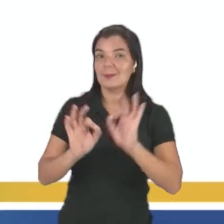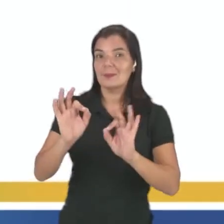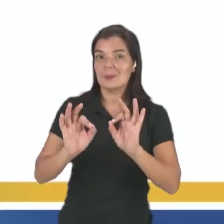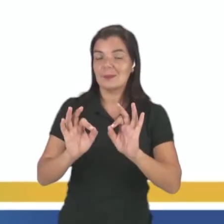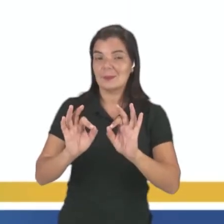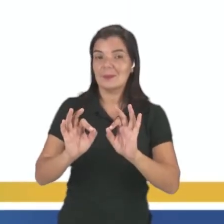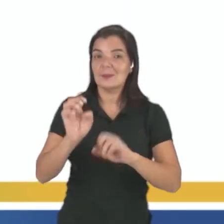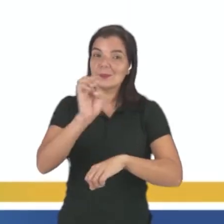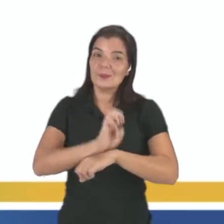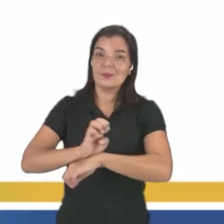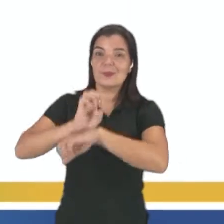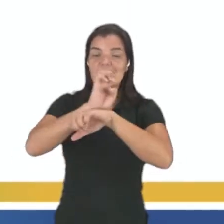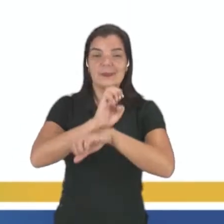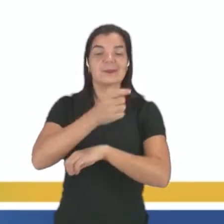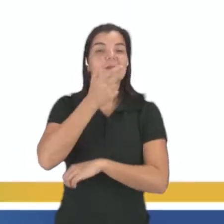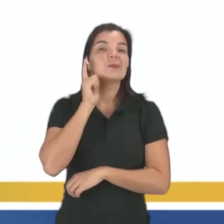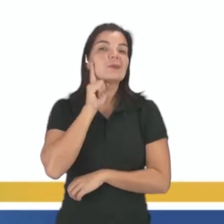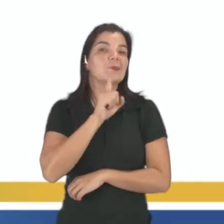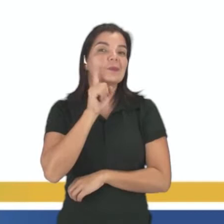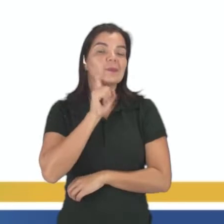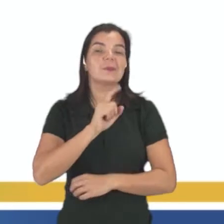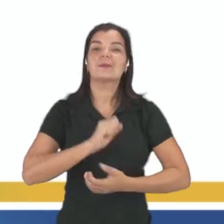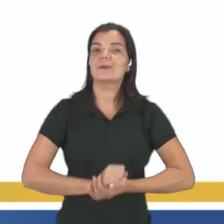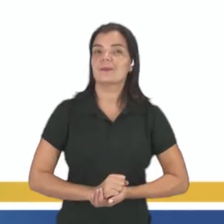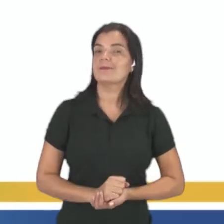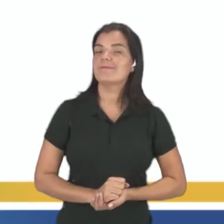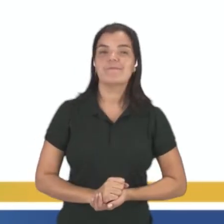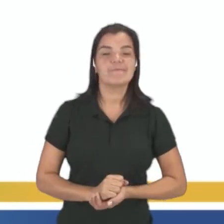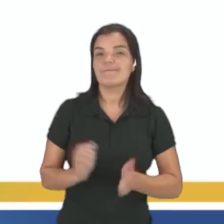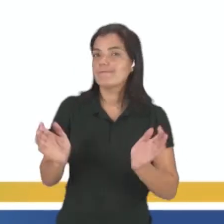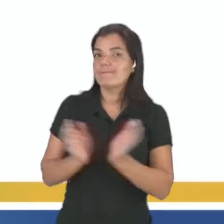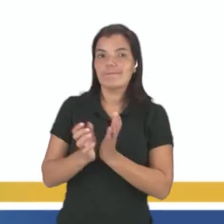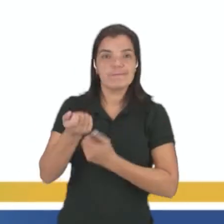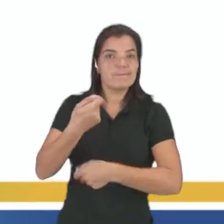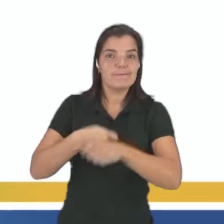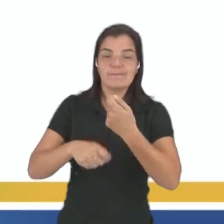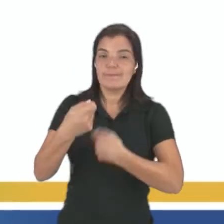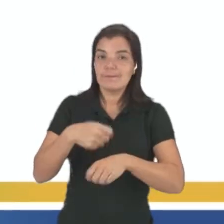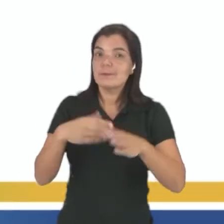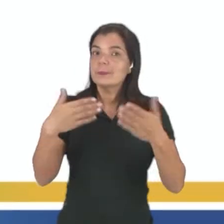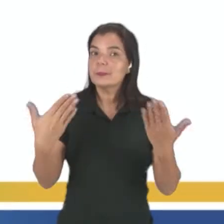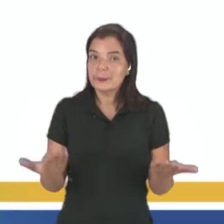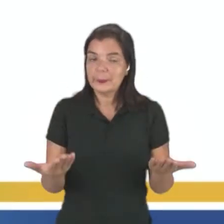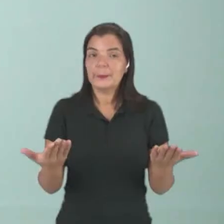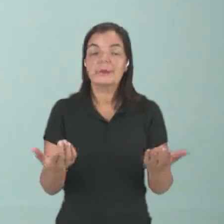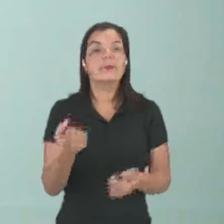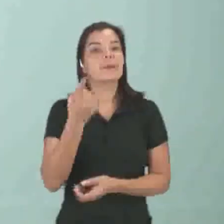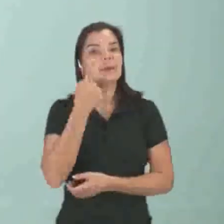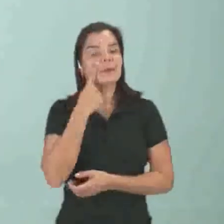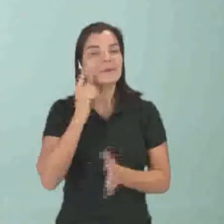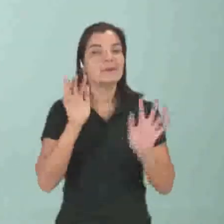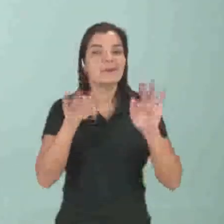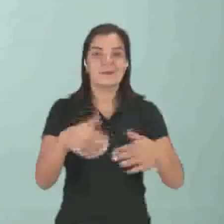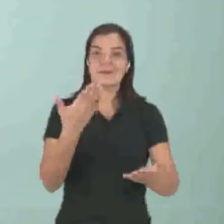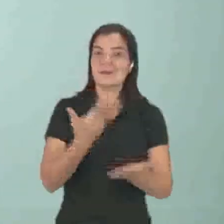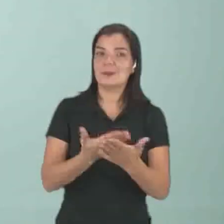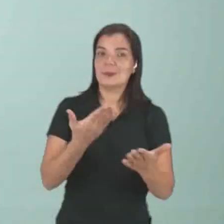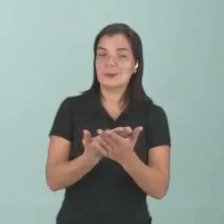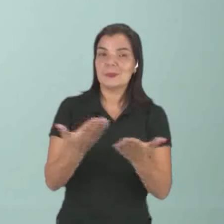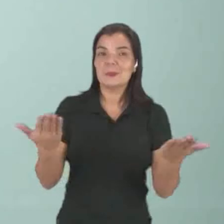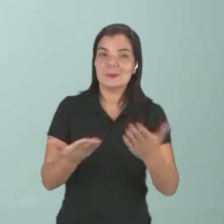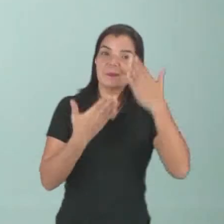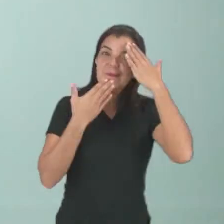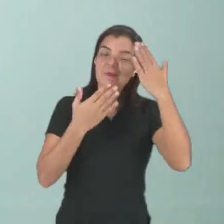é Organização dos Estados Americanos. Isso não é bloco econômico. Então, com isso, a gente encerra a nossa aula por